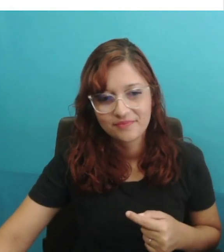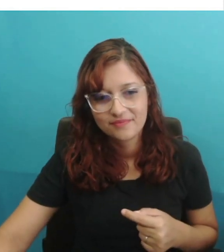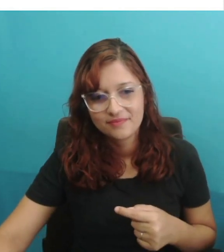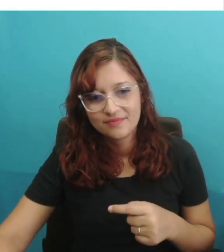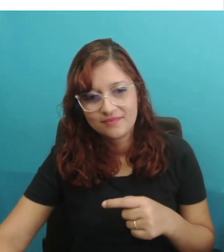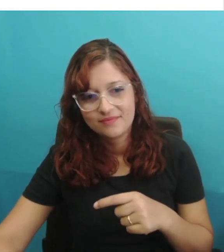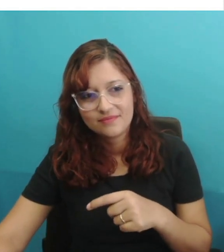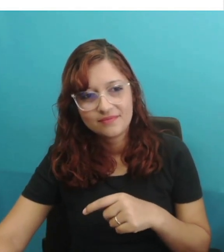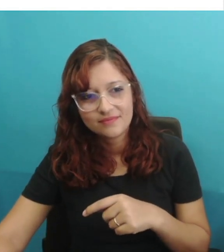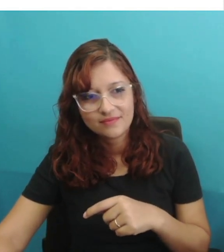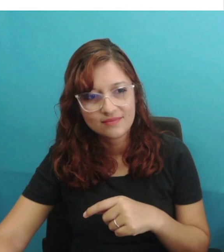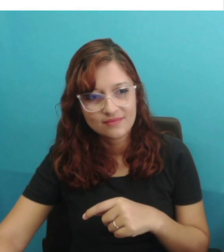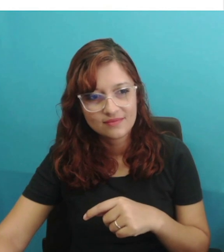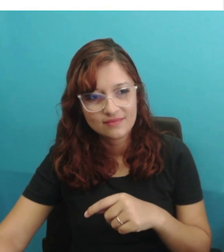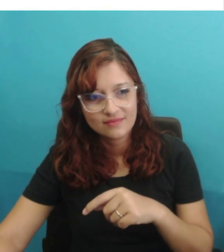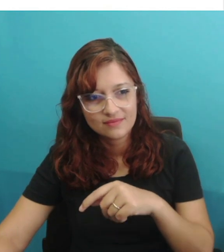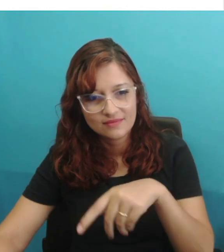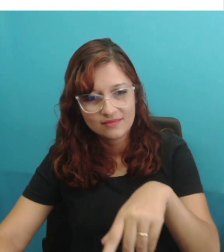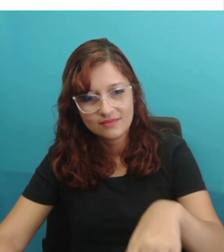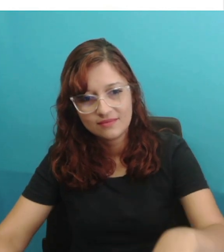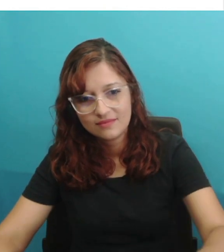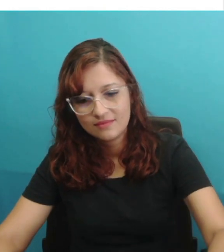Como é que elas falam?